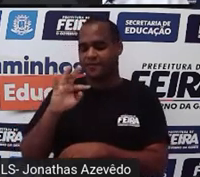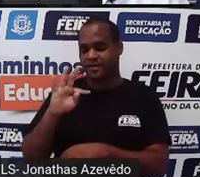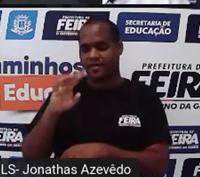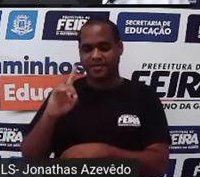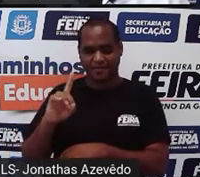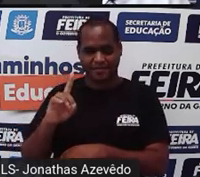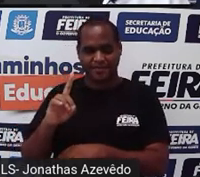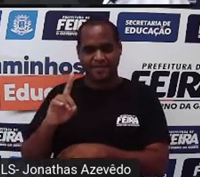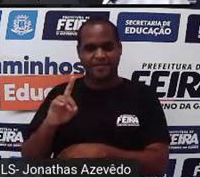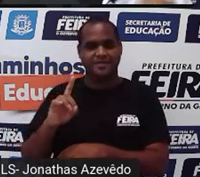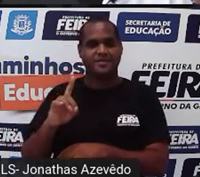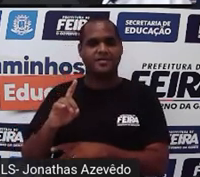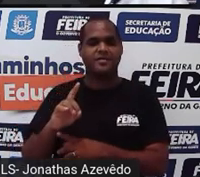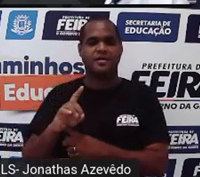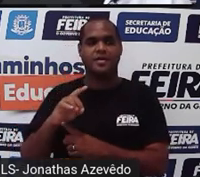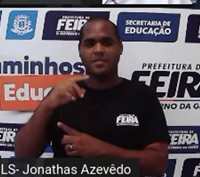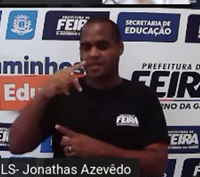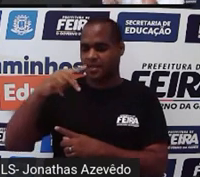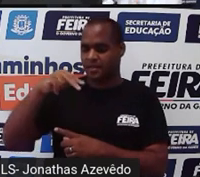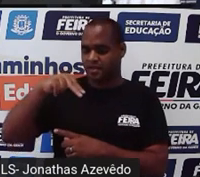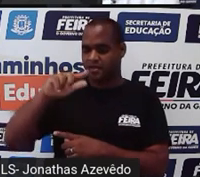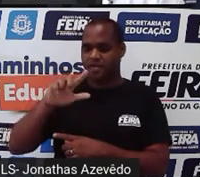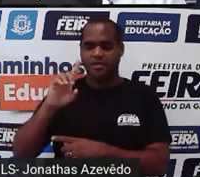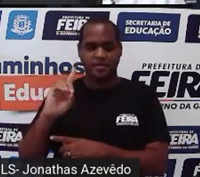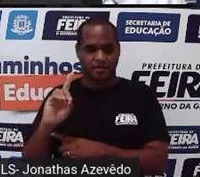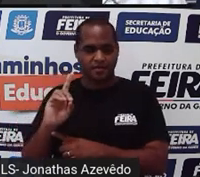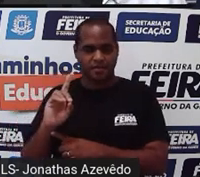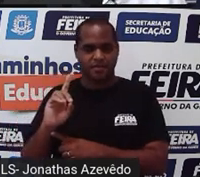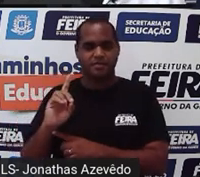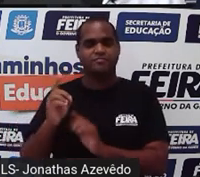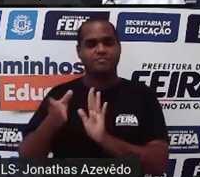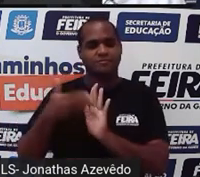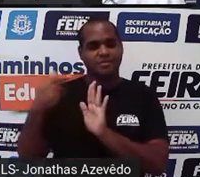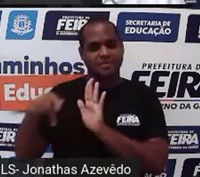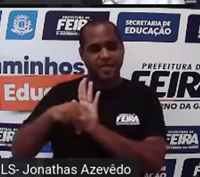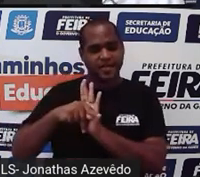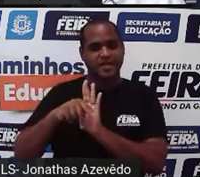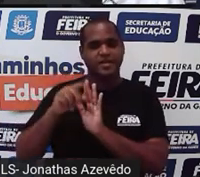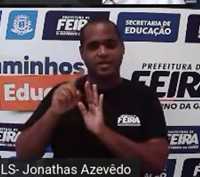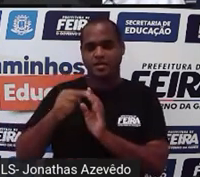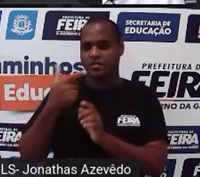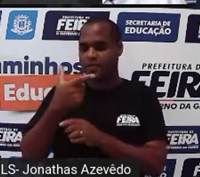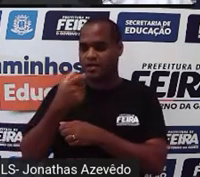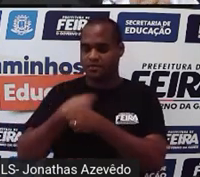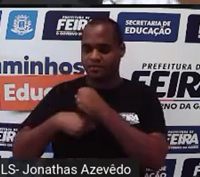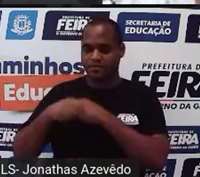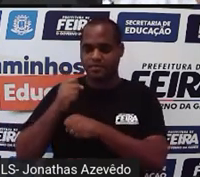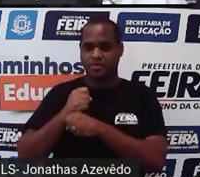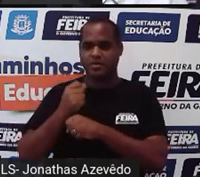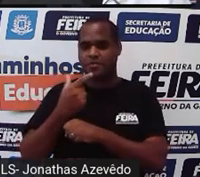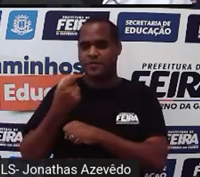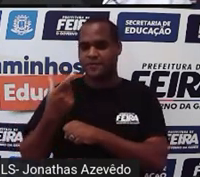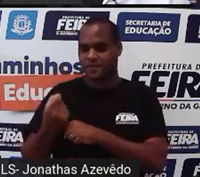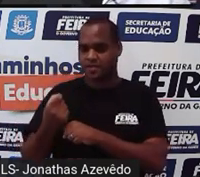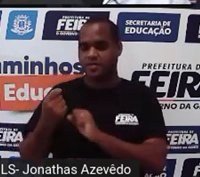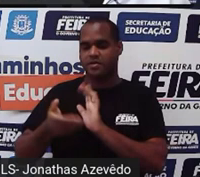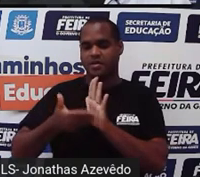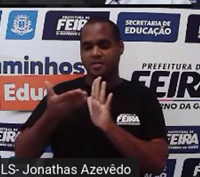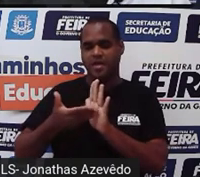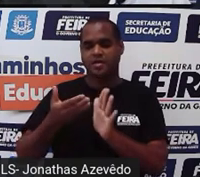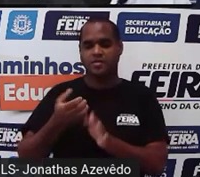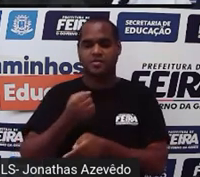a editora é a Editora FTD e esse livro faz parte do Plano Nacional do livro didático do ano de